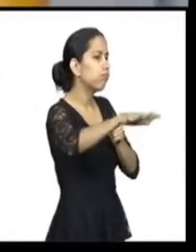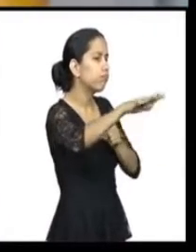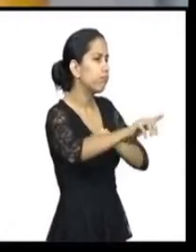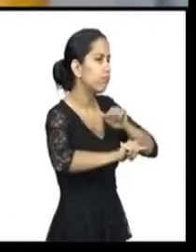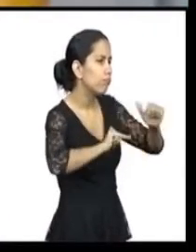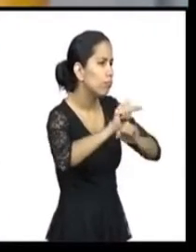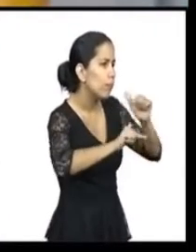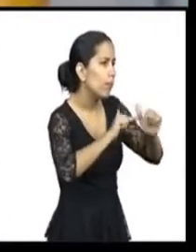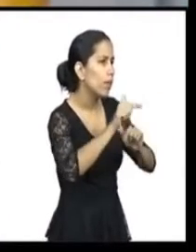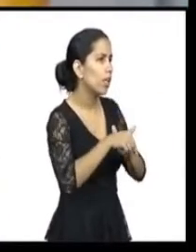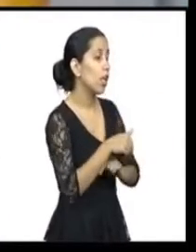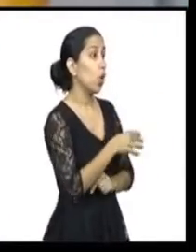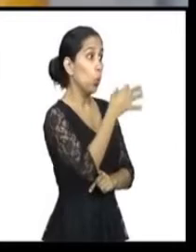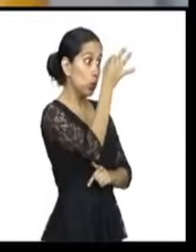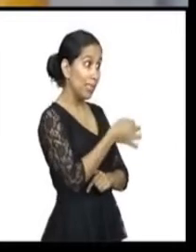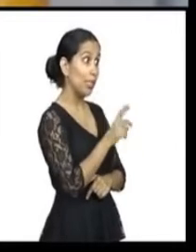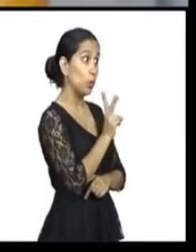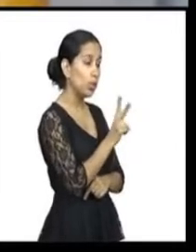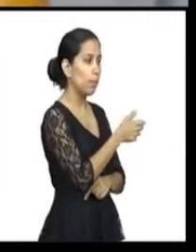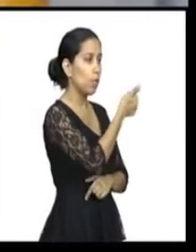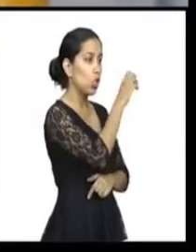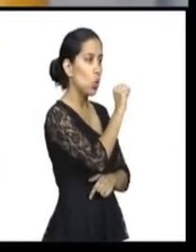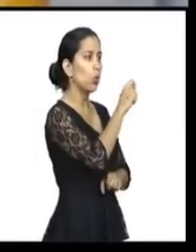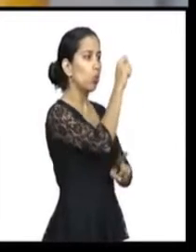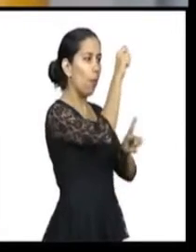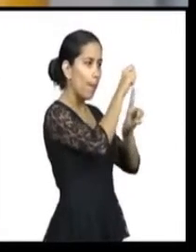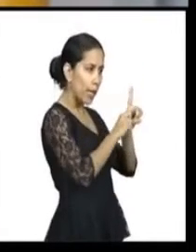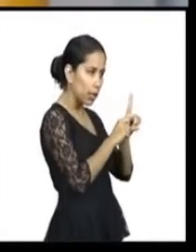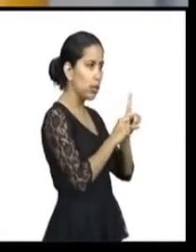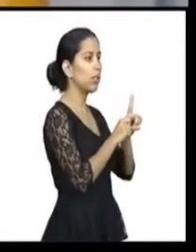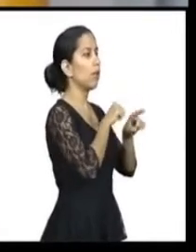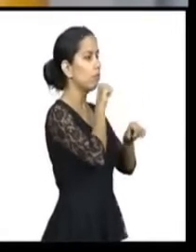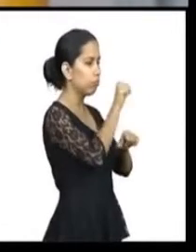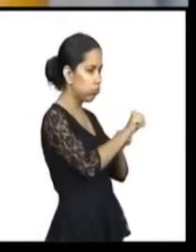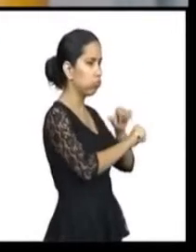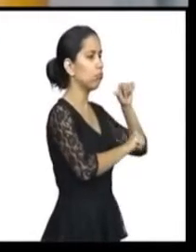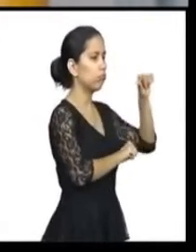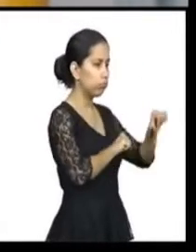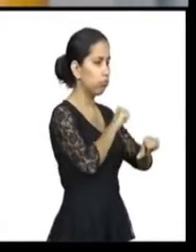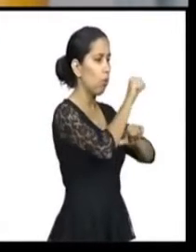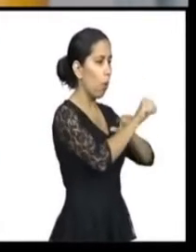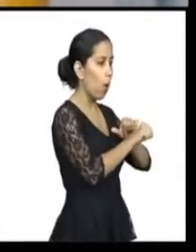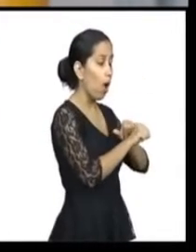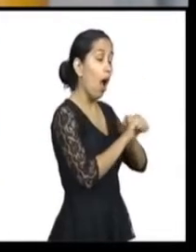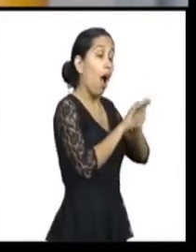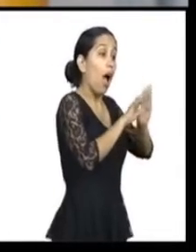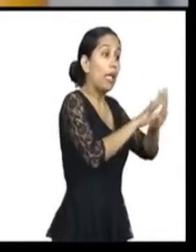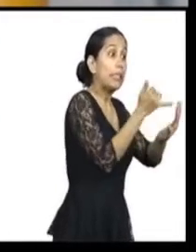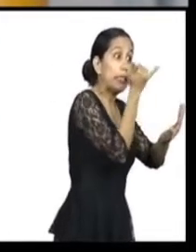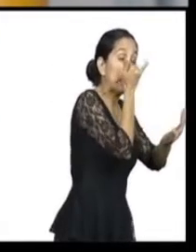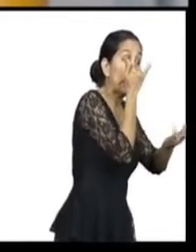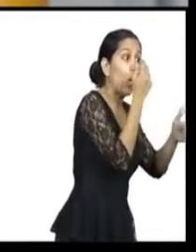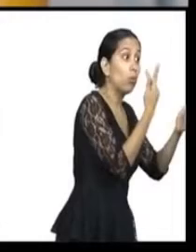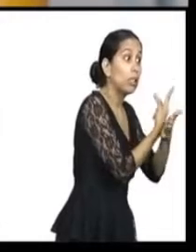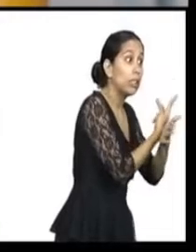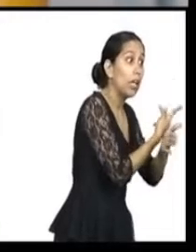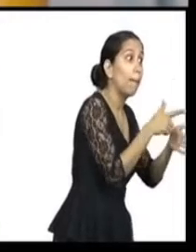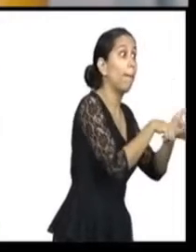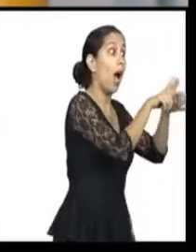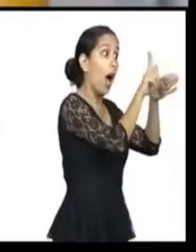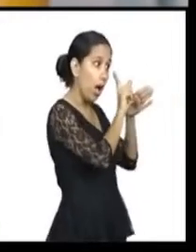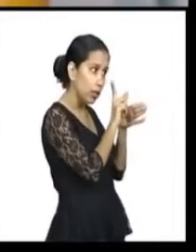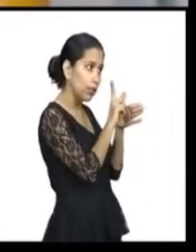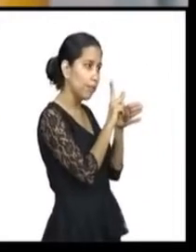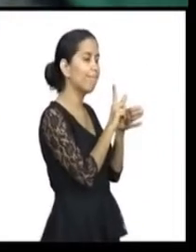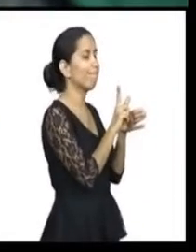de 18 meses para vencimento de cada procedimento. Mas se algo acontecer antes, que haver necessidade de